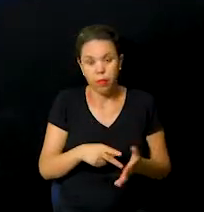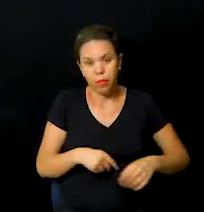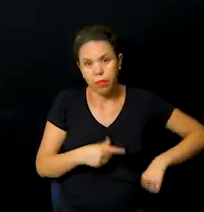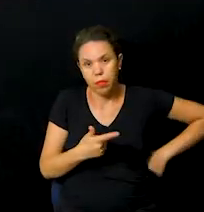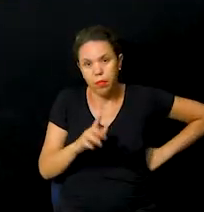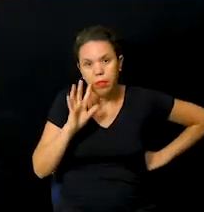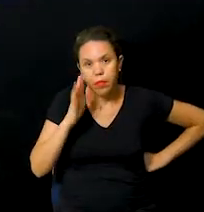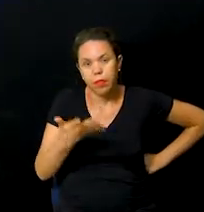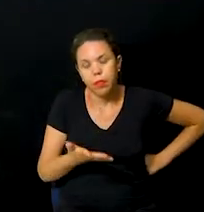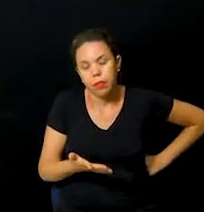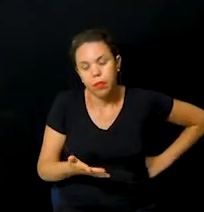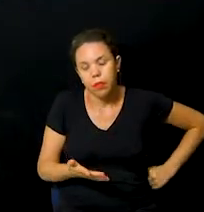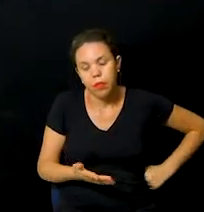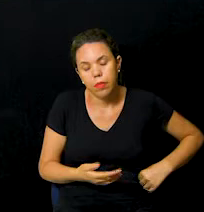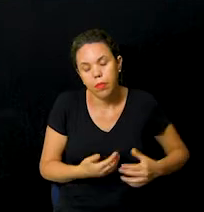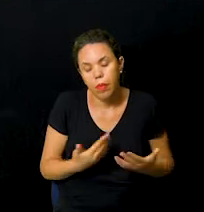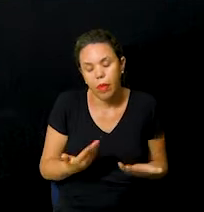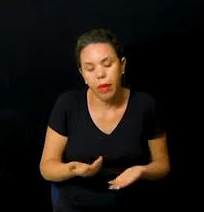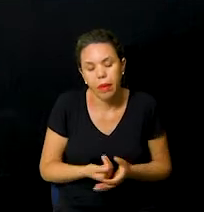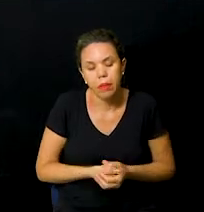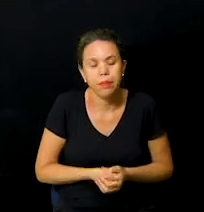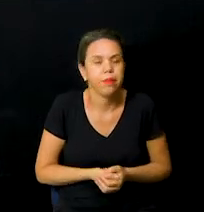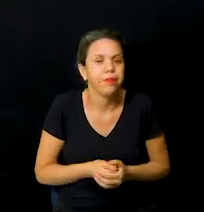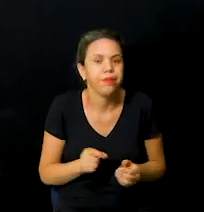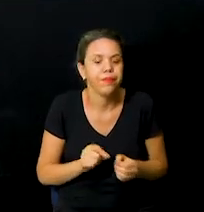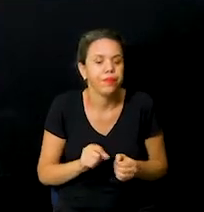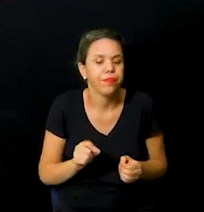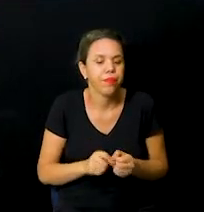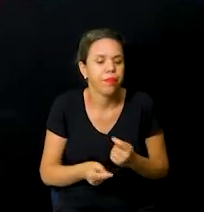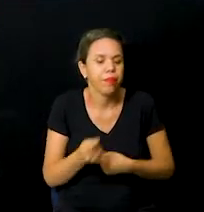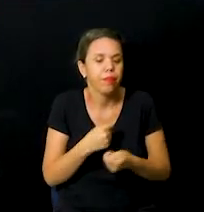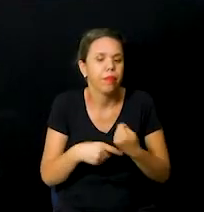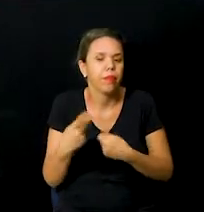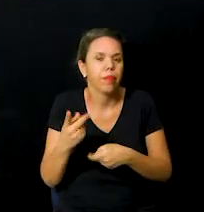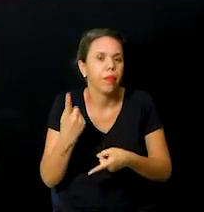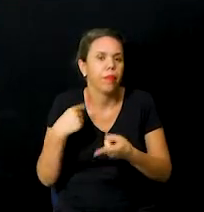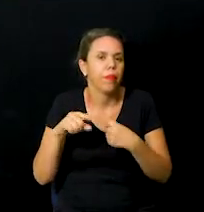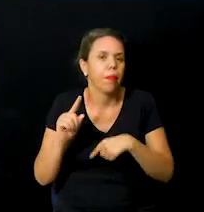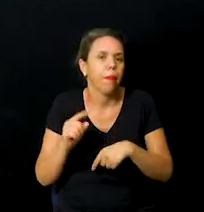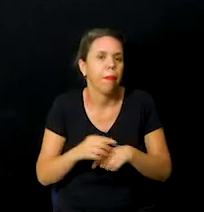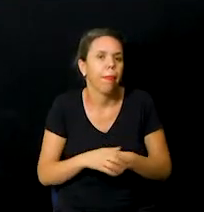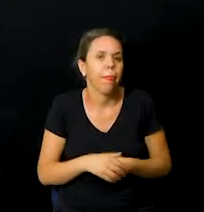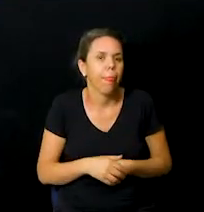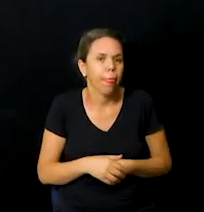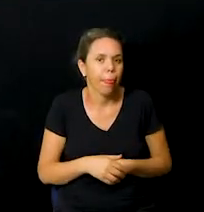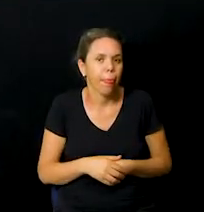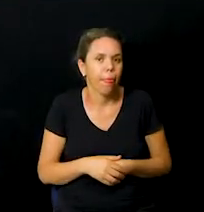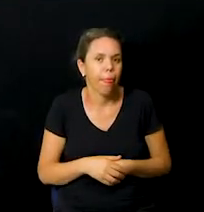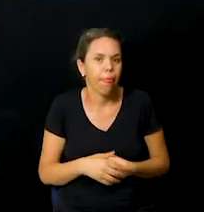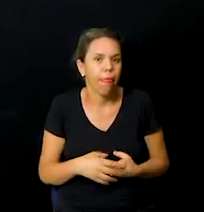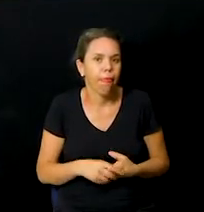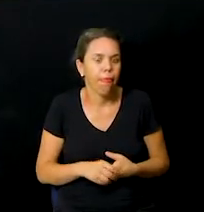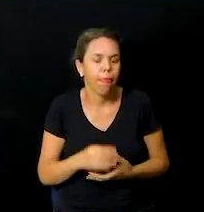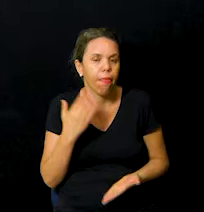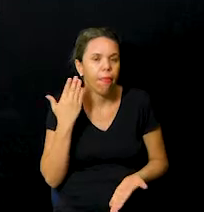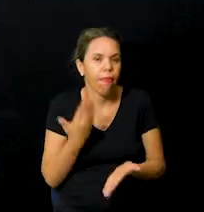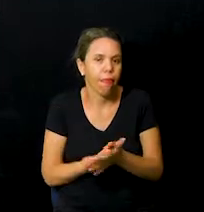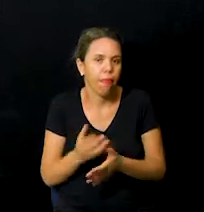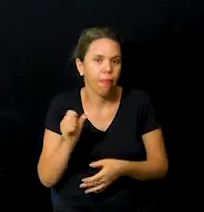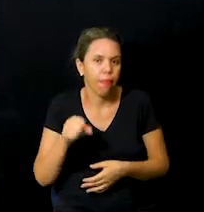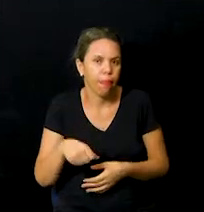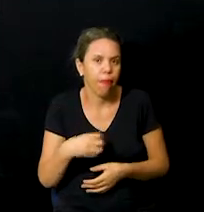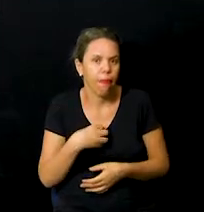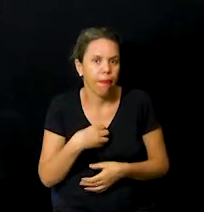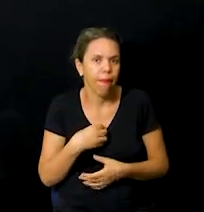de verdade tendo resultado de fato, fazendo com que o negócio dela prospere. Sim. Porque é aí onde